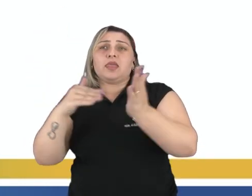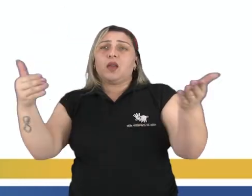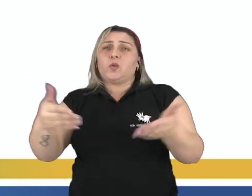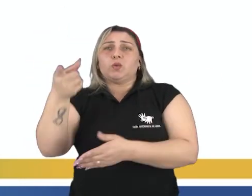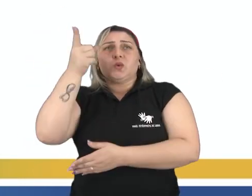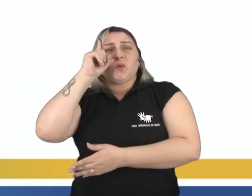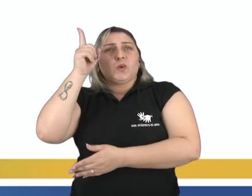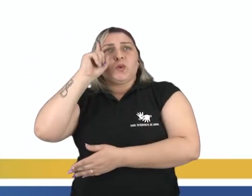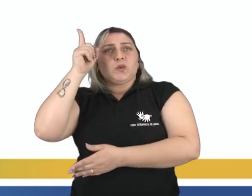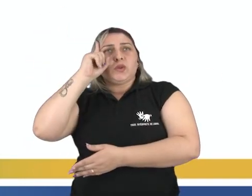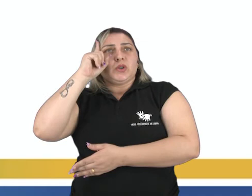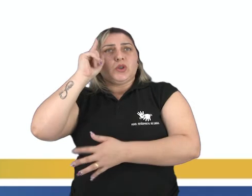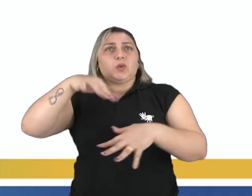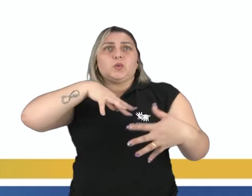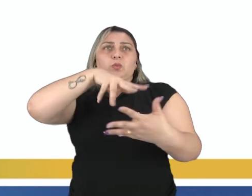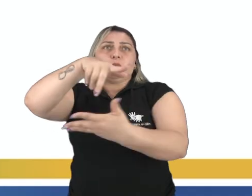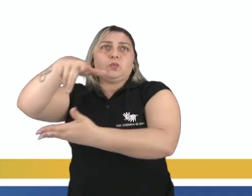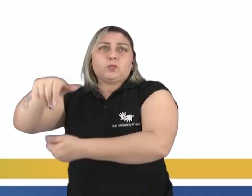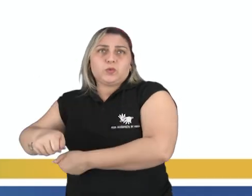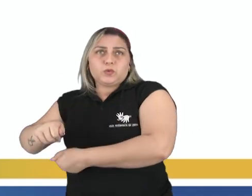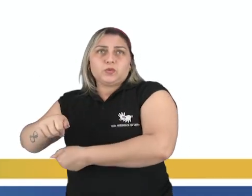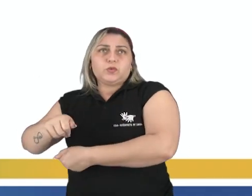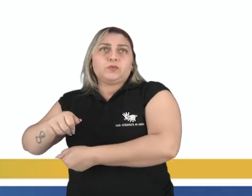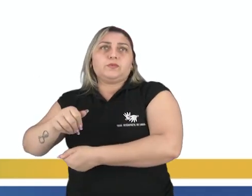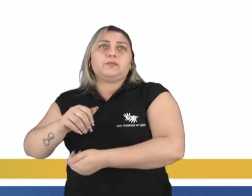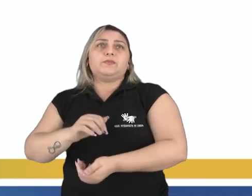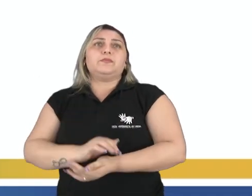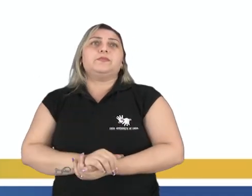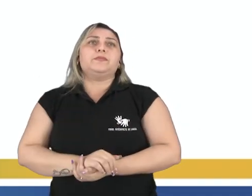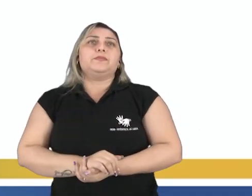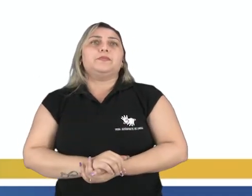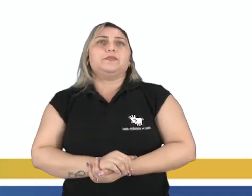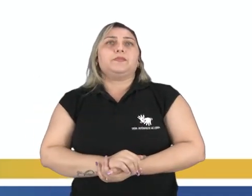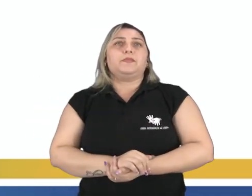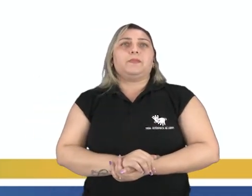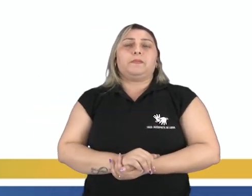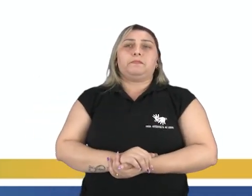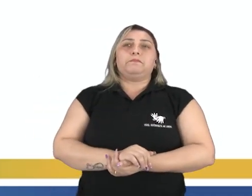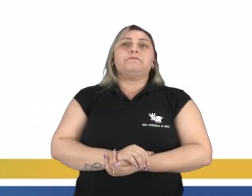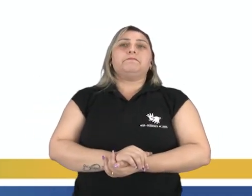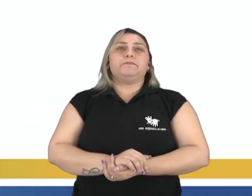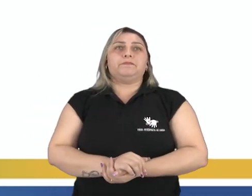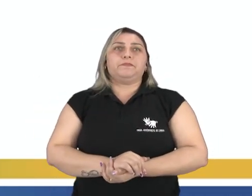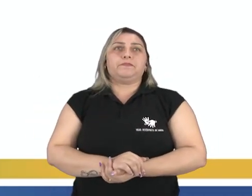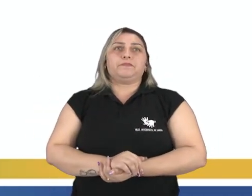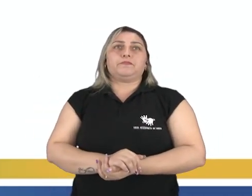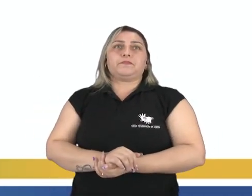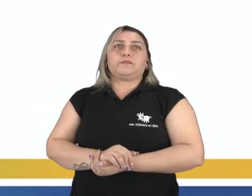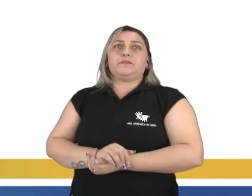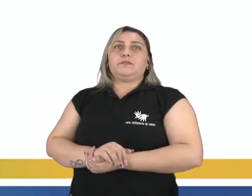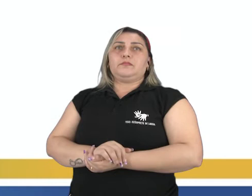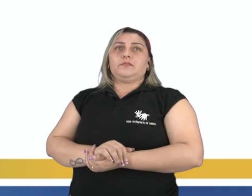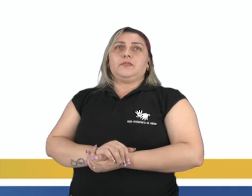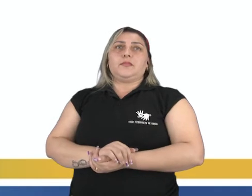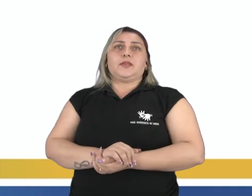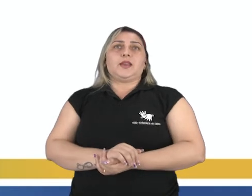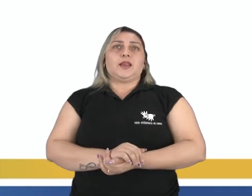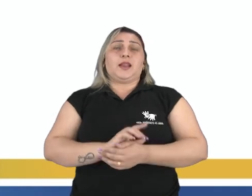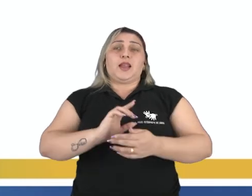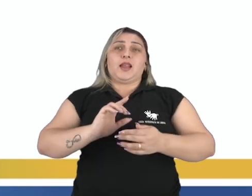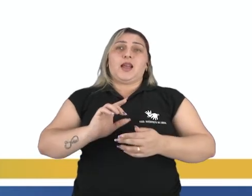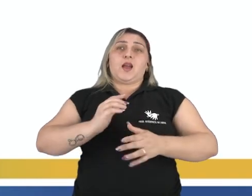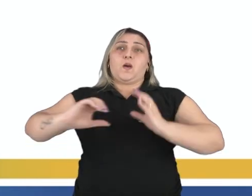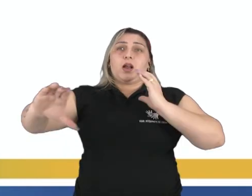todo dia por aí aconteceu e acontece que esse mundo é mesmo assim então nós temos aqui